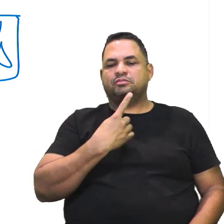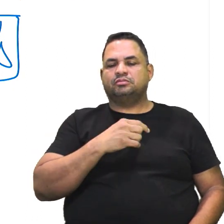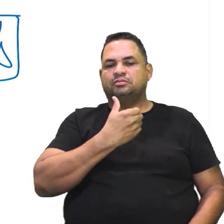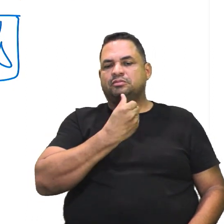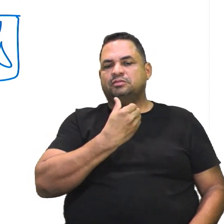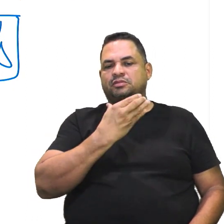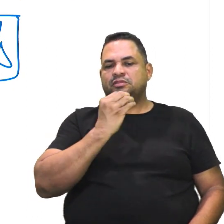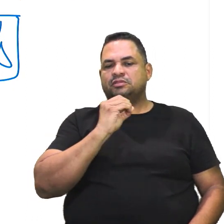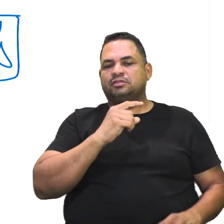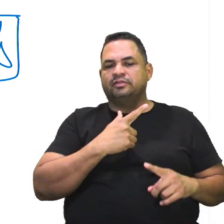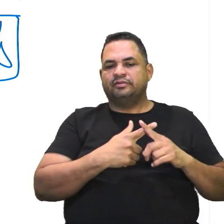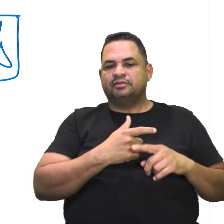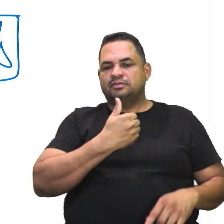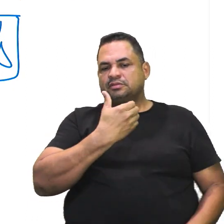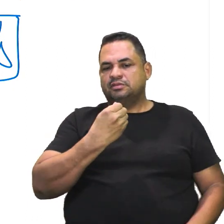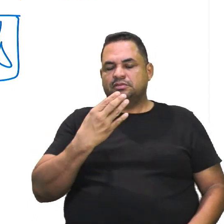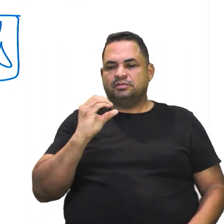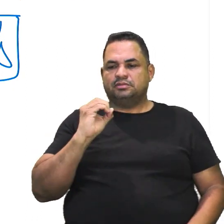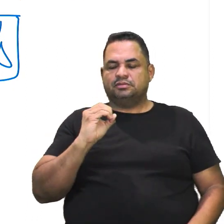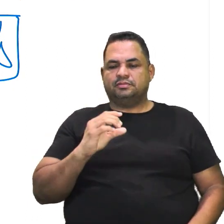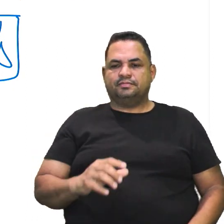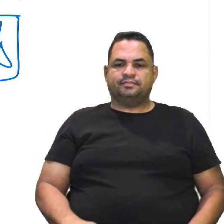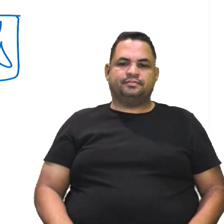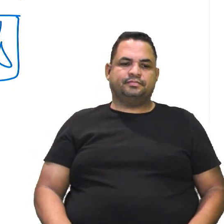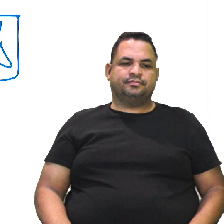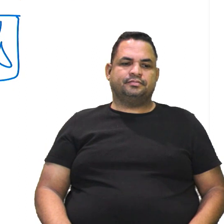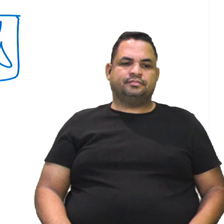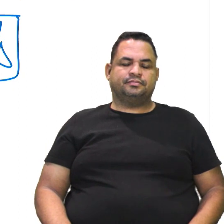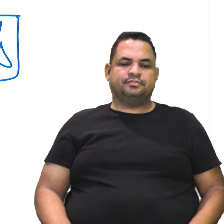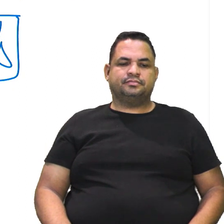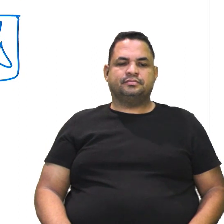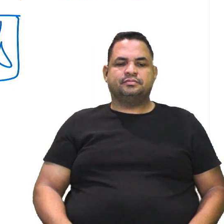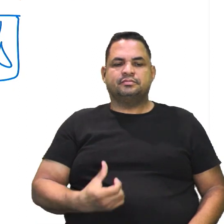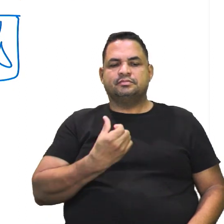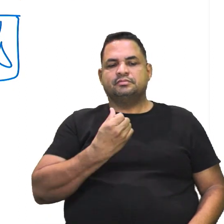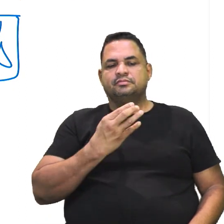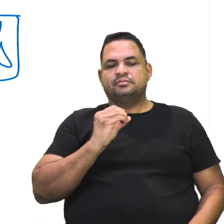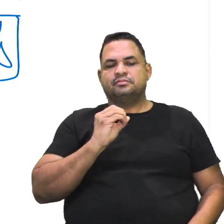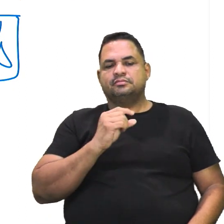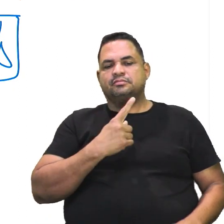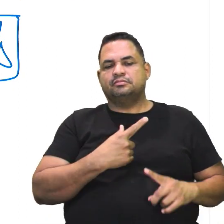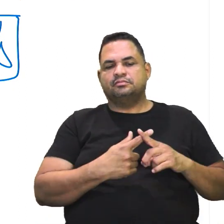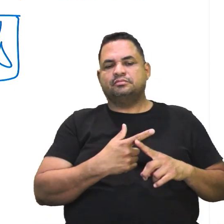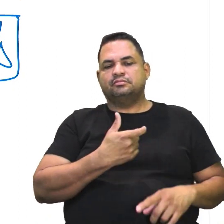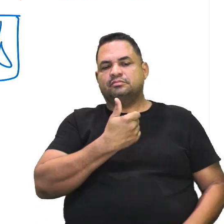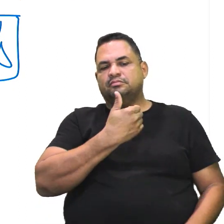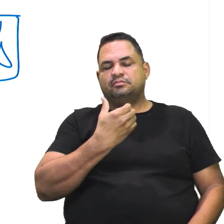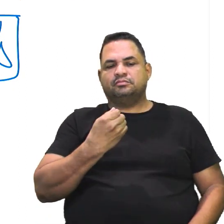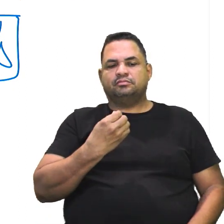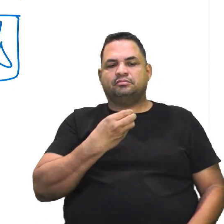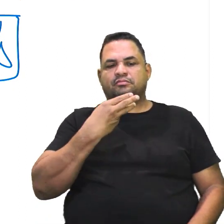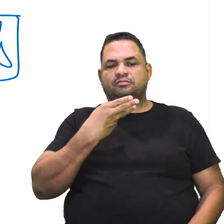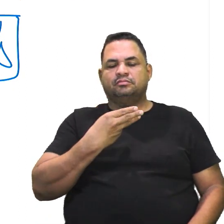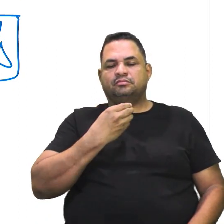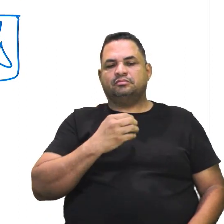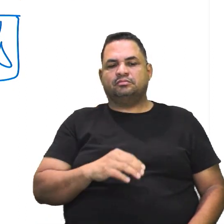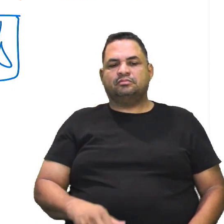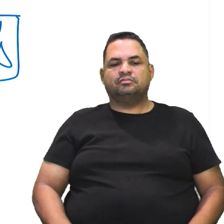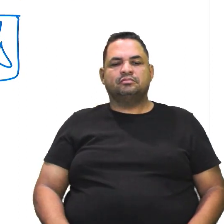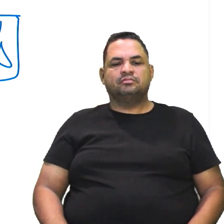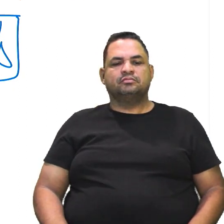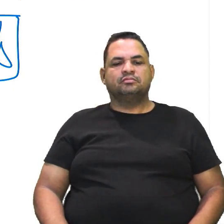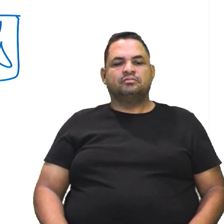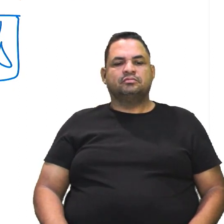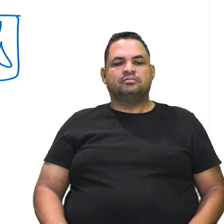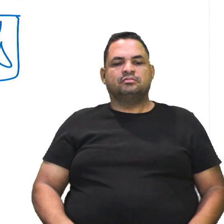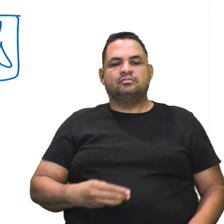é 60 vezes 60? Isso. Ah, tá. Então 60 vezes 60. 3 vezes 6 vezes 6, 36. Acrescenta